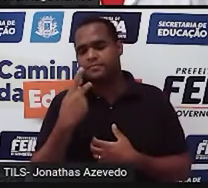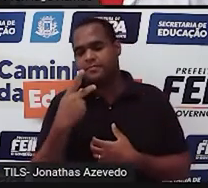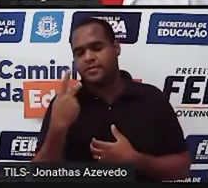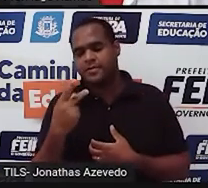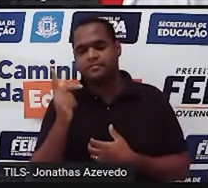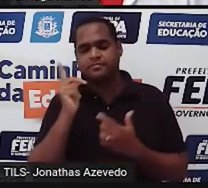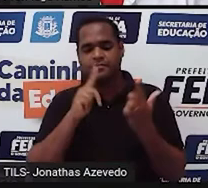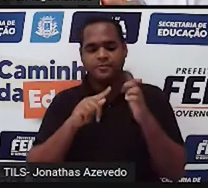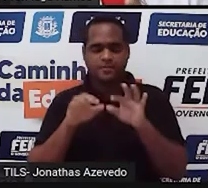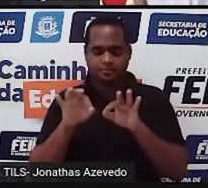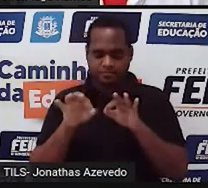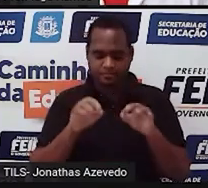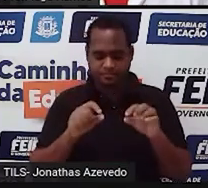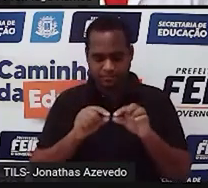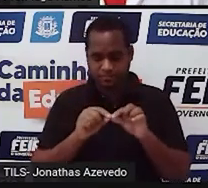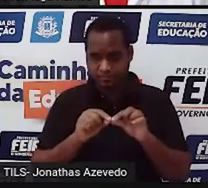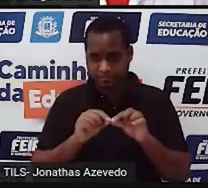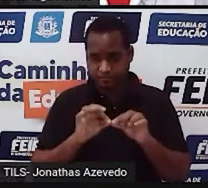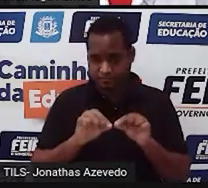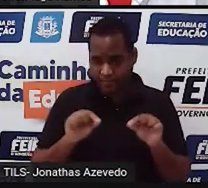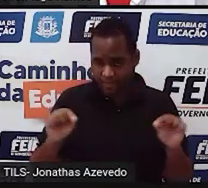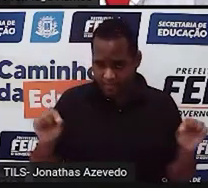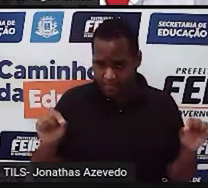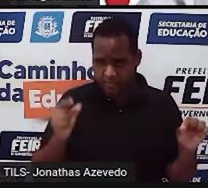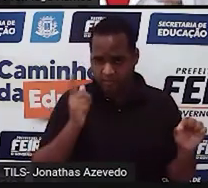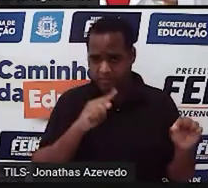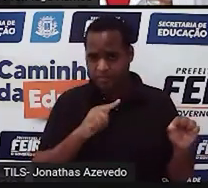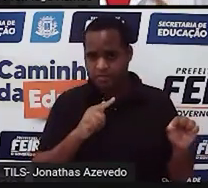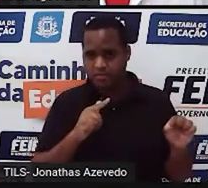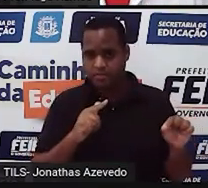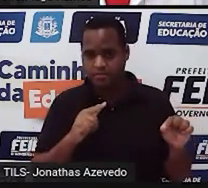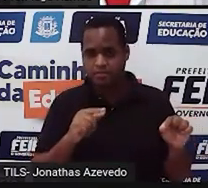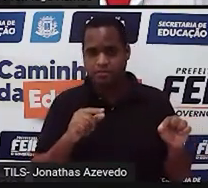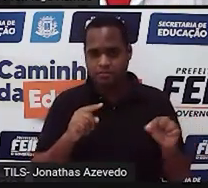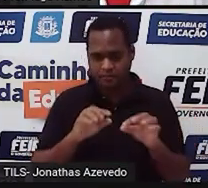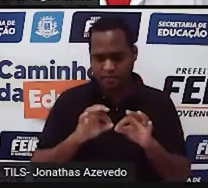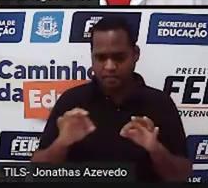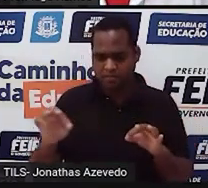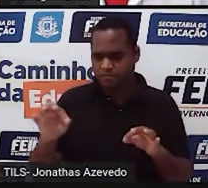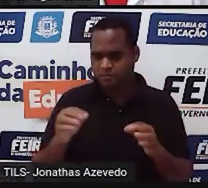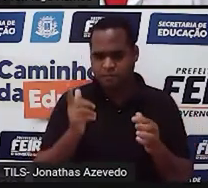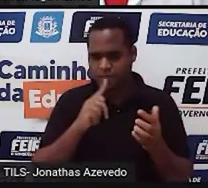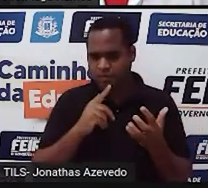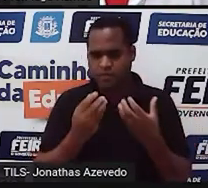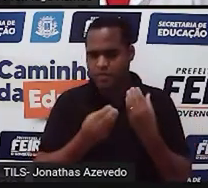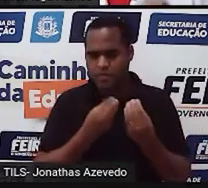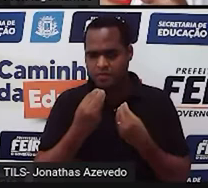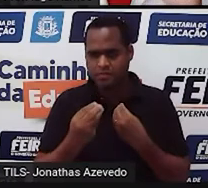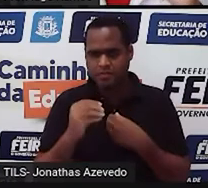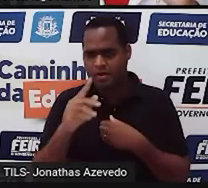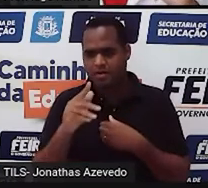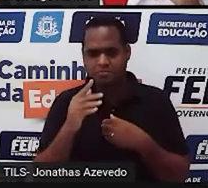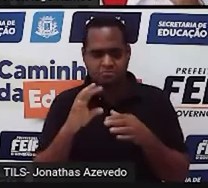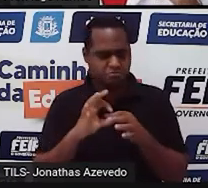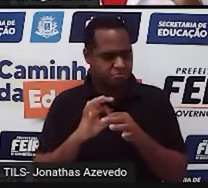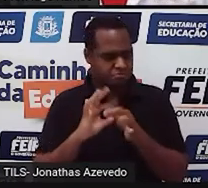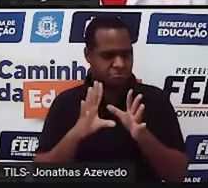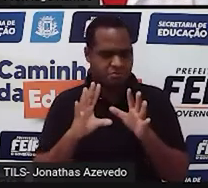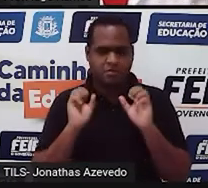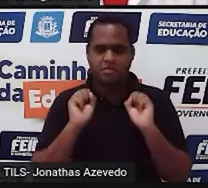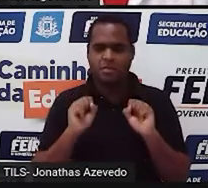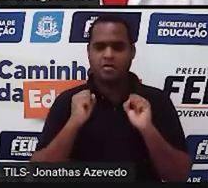conseguiria construir uma reta a gente construiu um segmento de reta tá agora de maneira livre